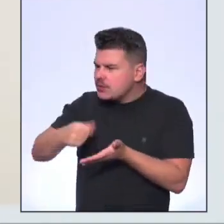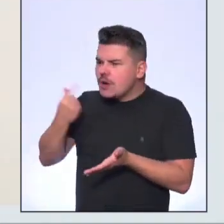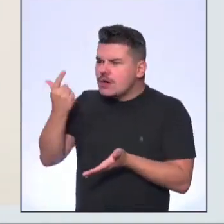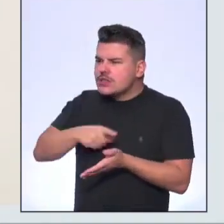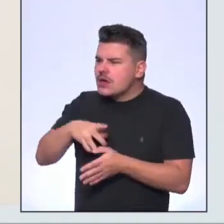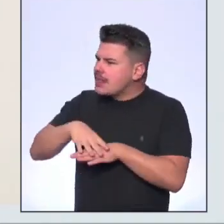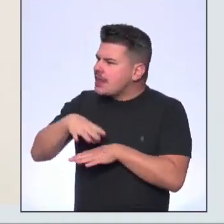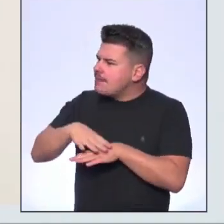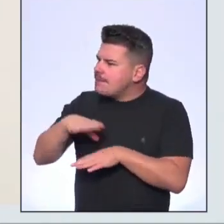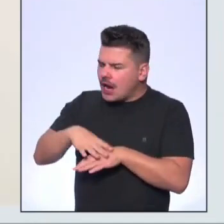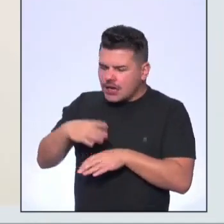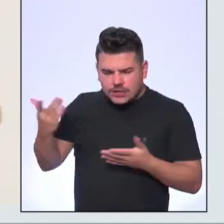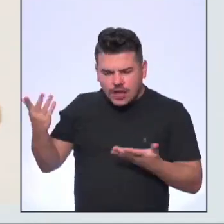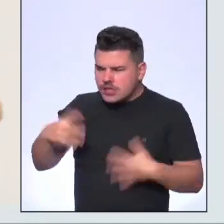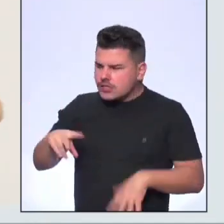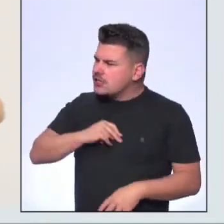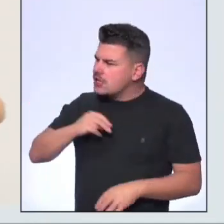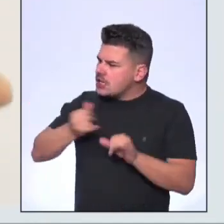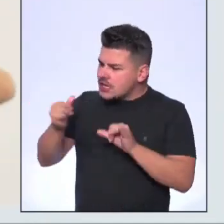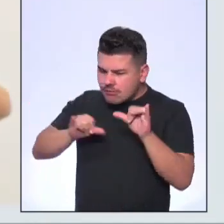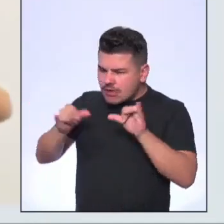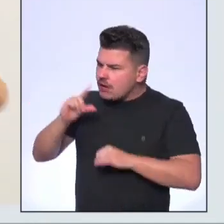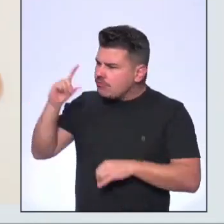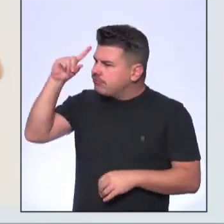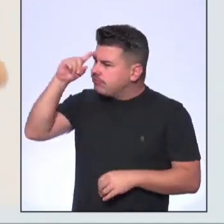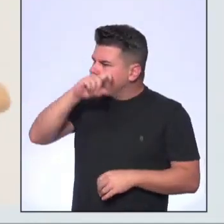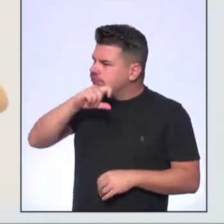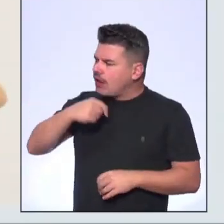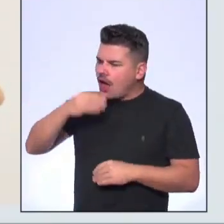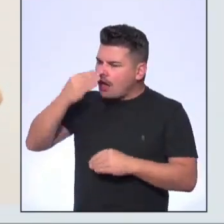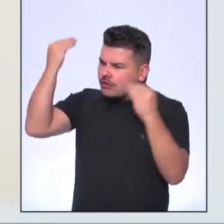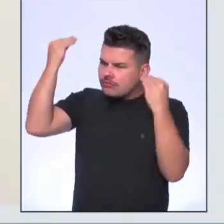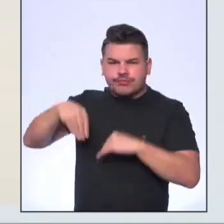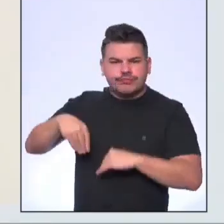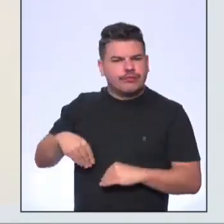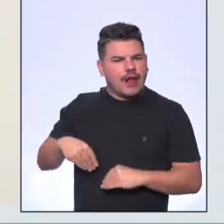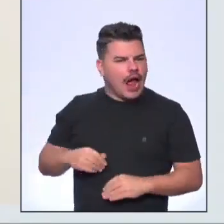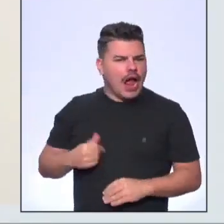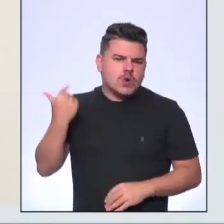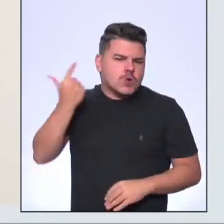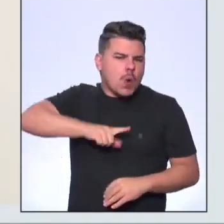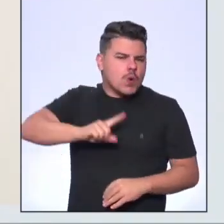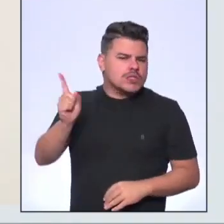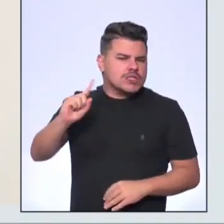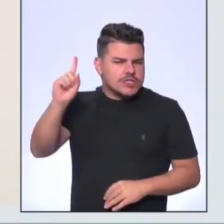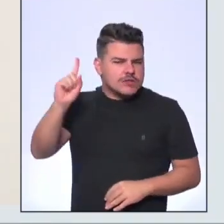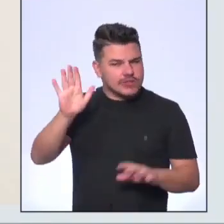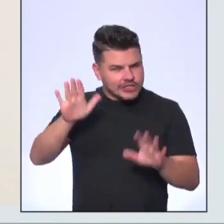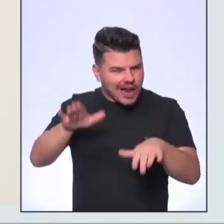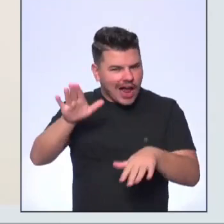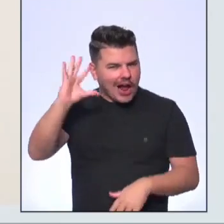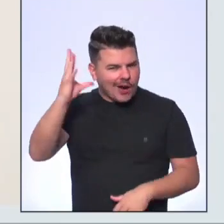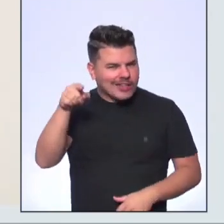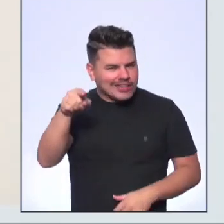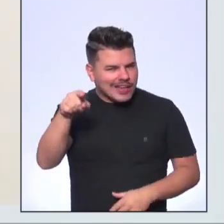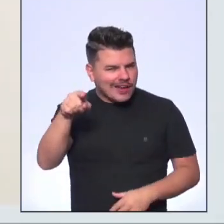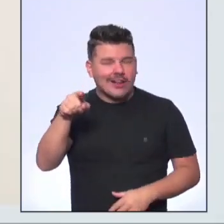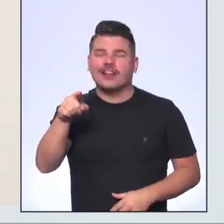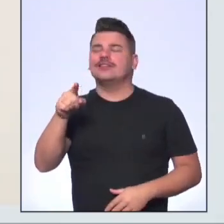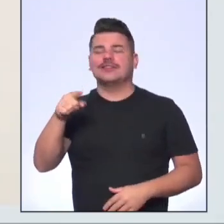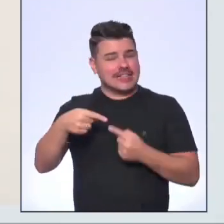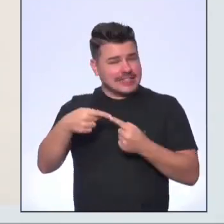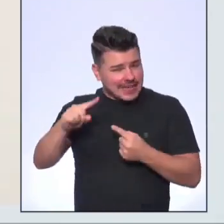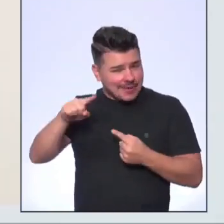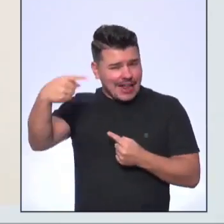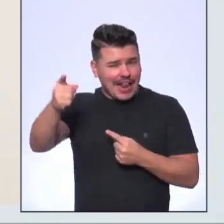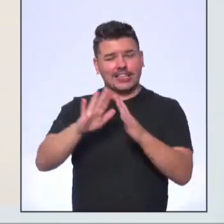aquela fórmula química e tal, e não consegue? Chega uma hora que você desiste e fala, não tem jeito mesmo. Aí chega na semana